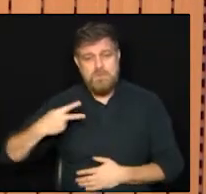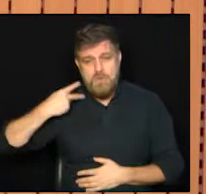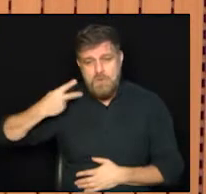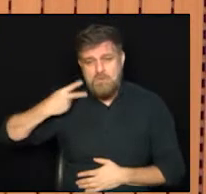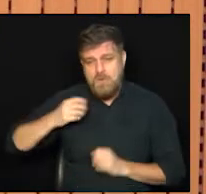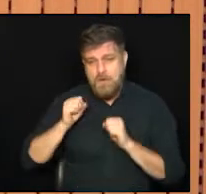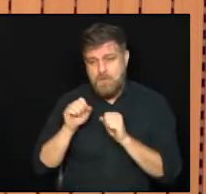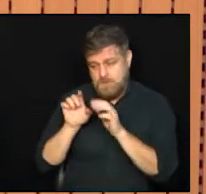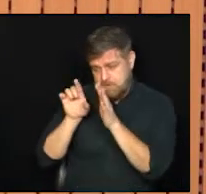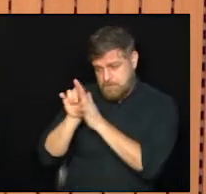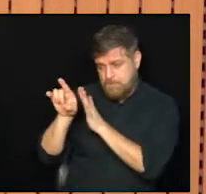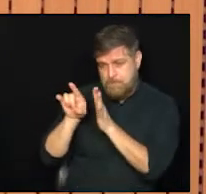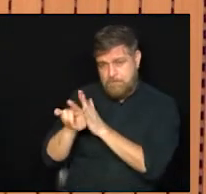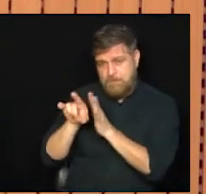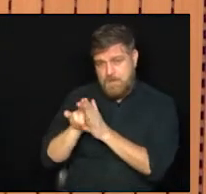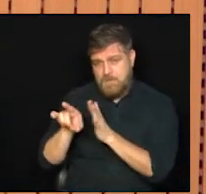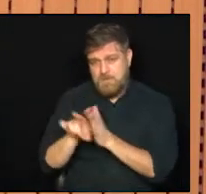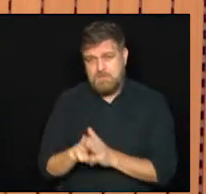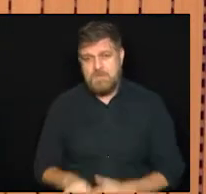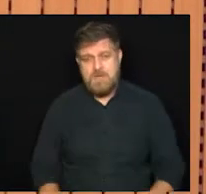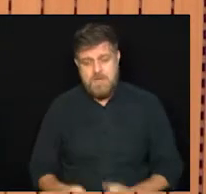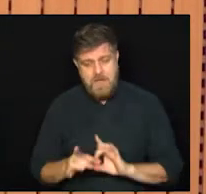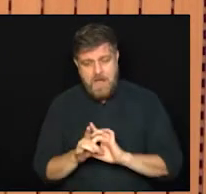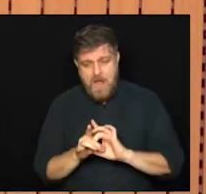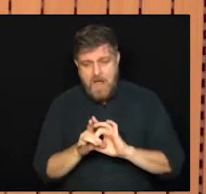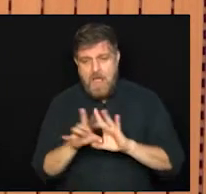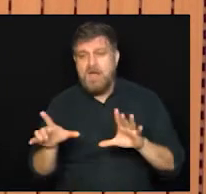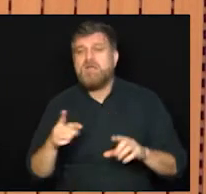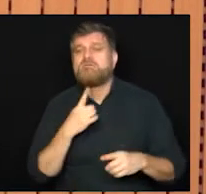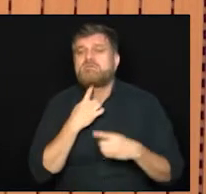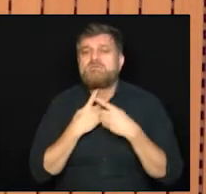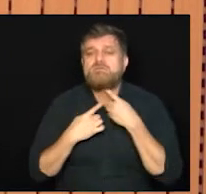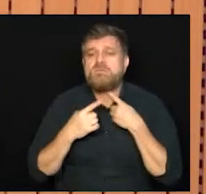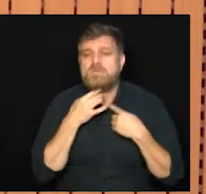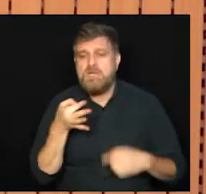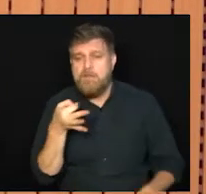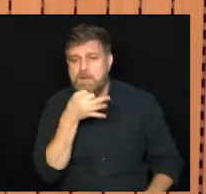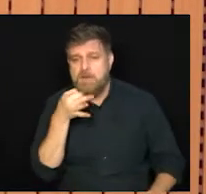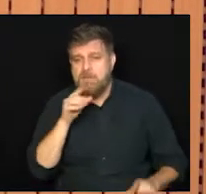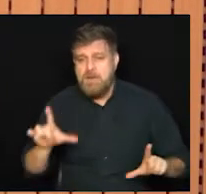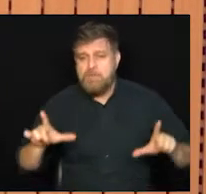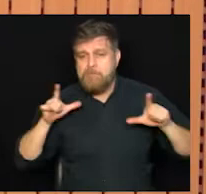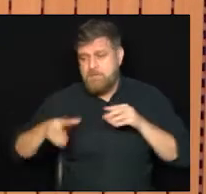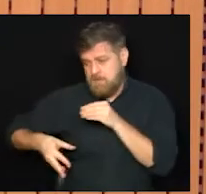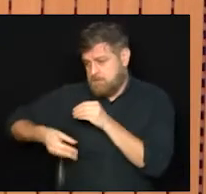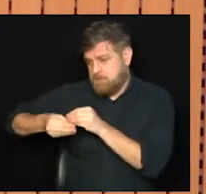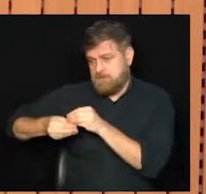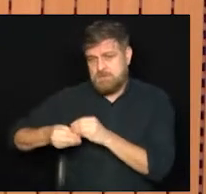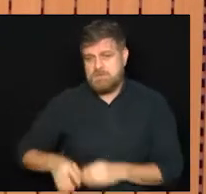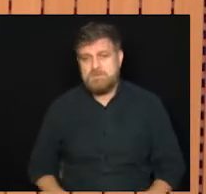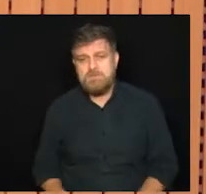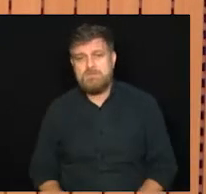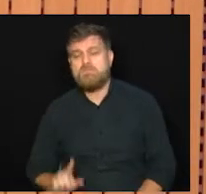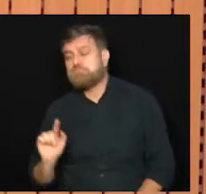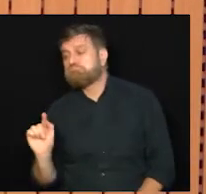algum questionamento. Mas fique à vontade, se mais alguém quiser fazer alguma complementação, Vanderlei.